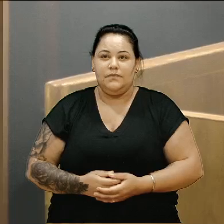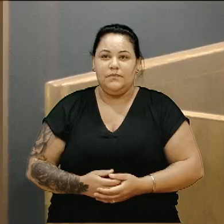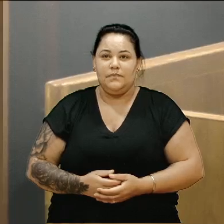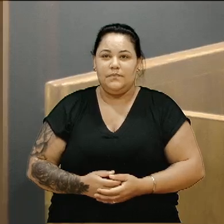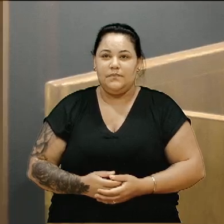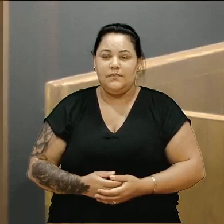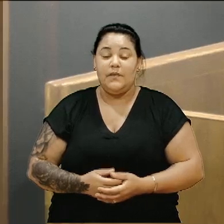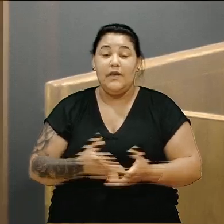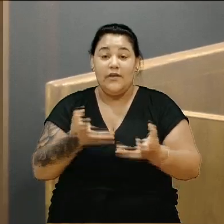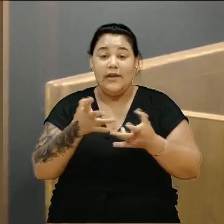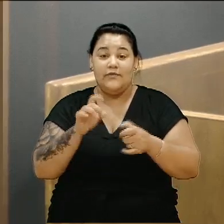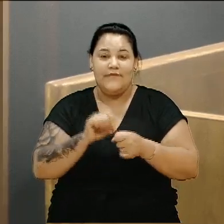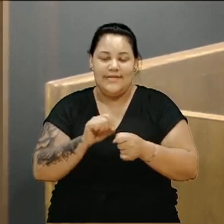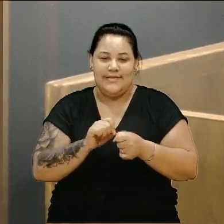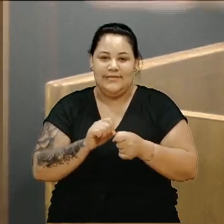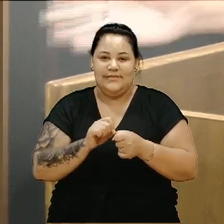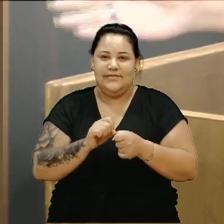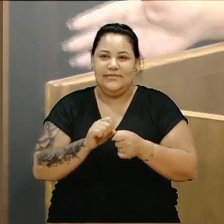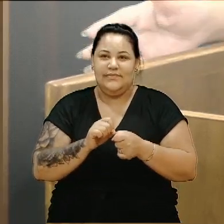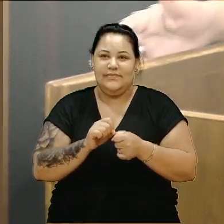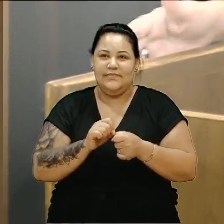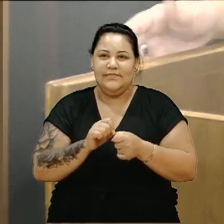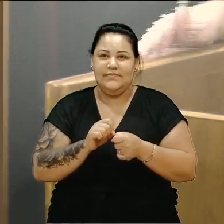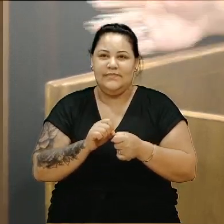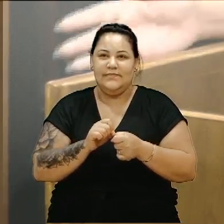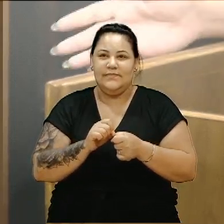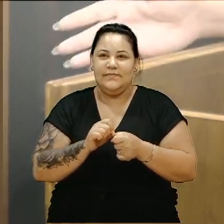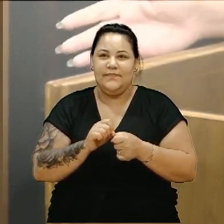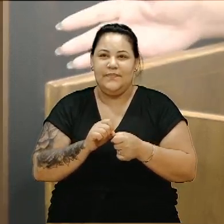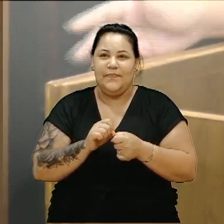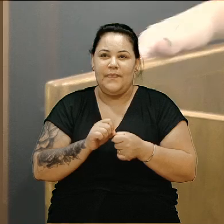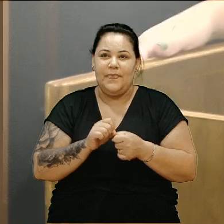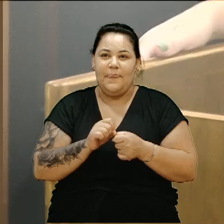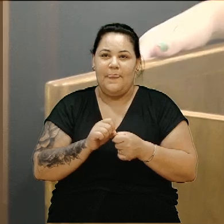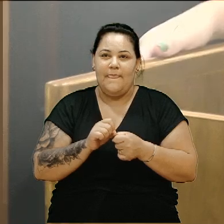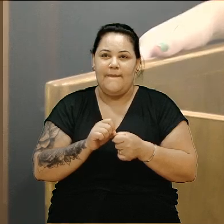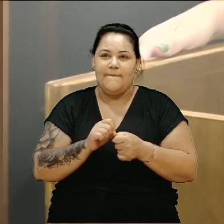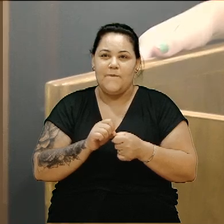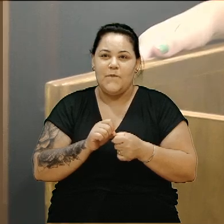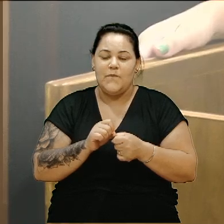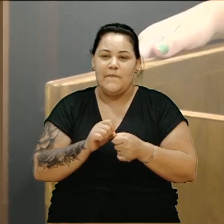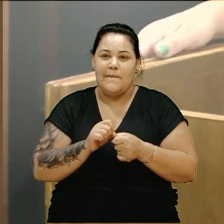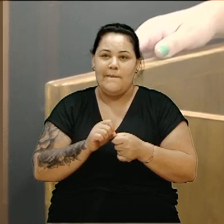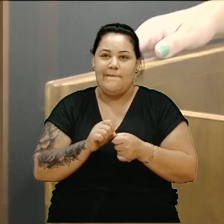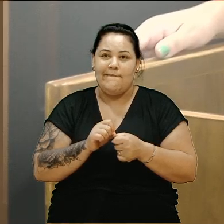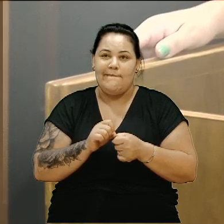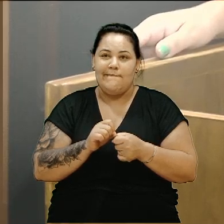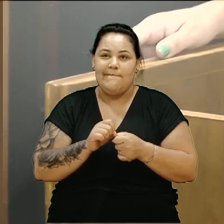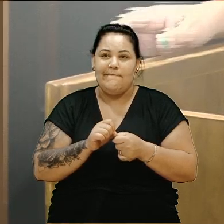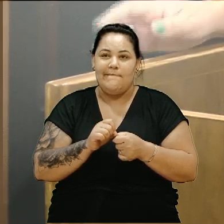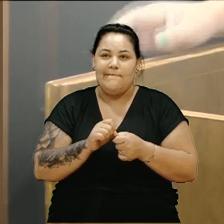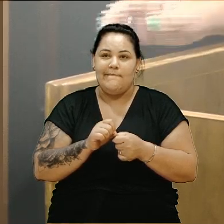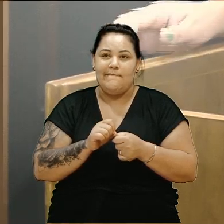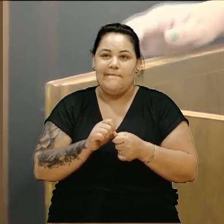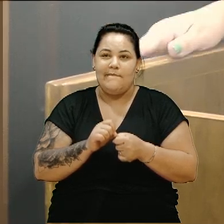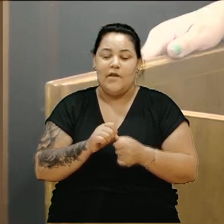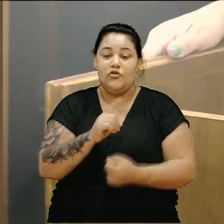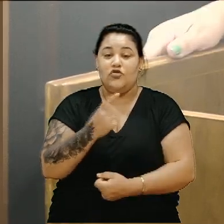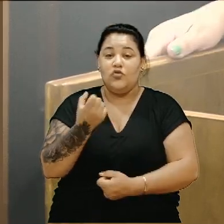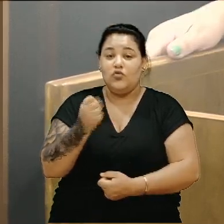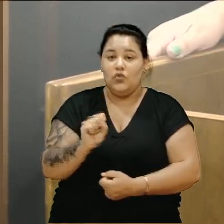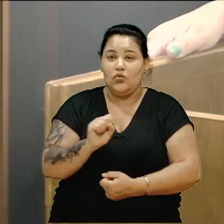eu quero fazer uma correção na lei, no caso, que já existe, de 18 de